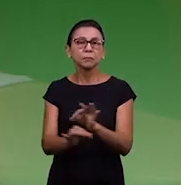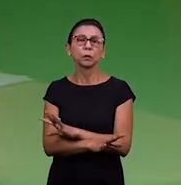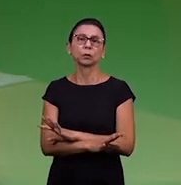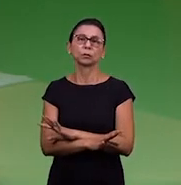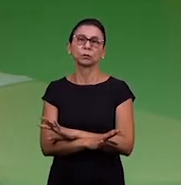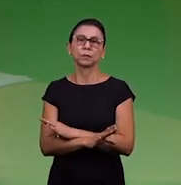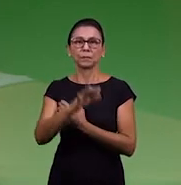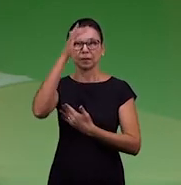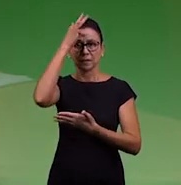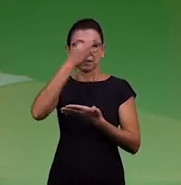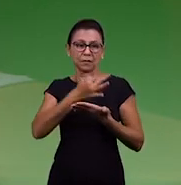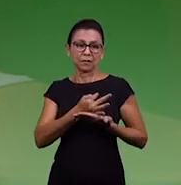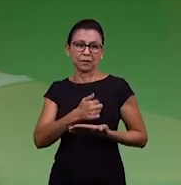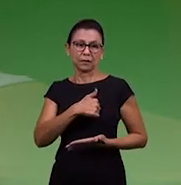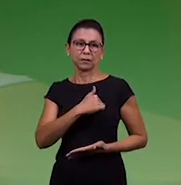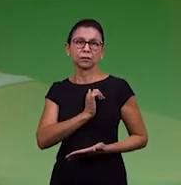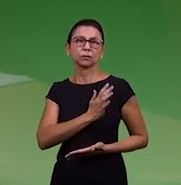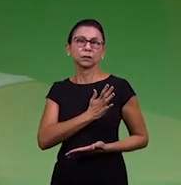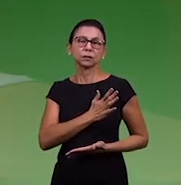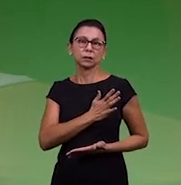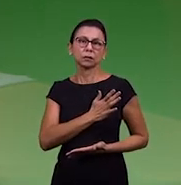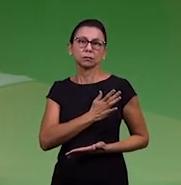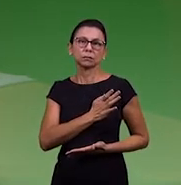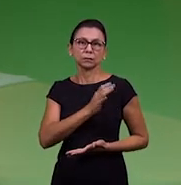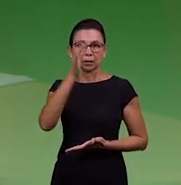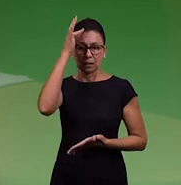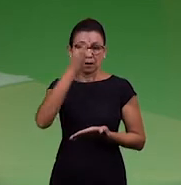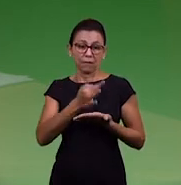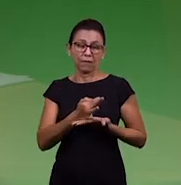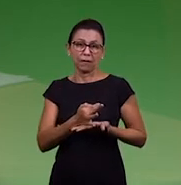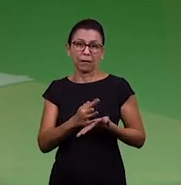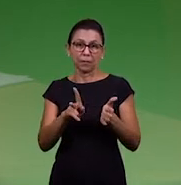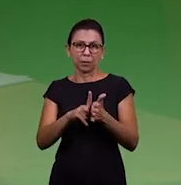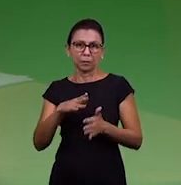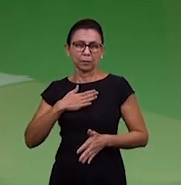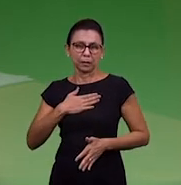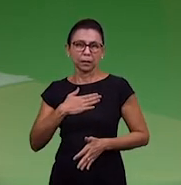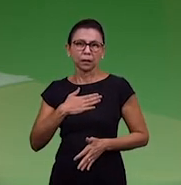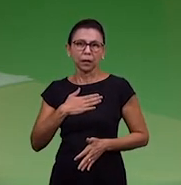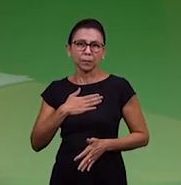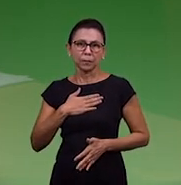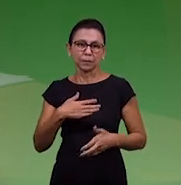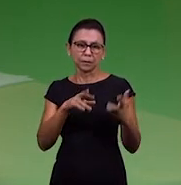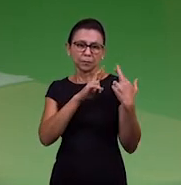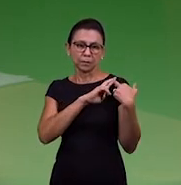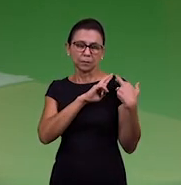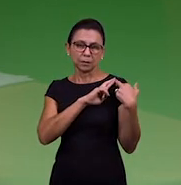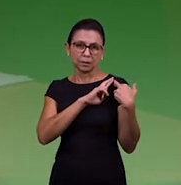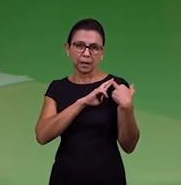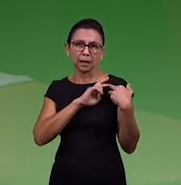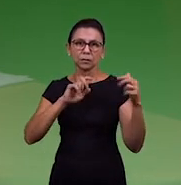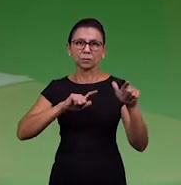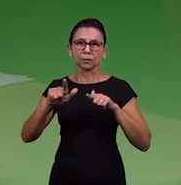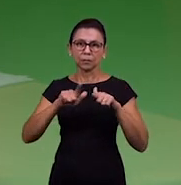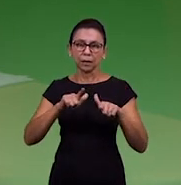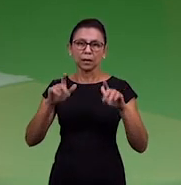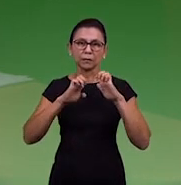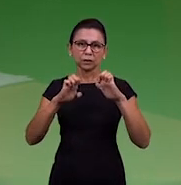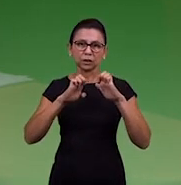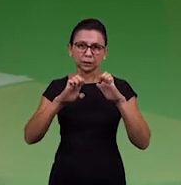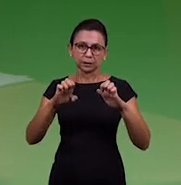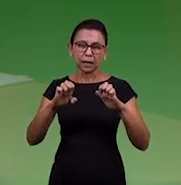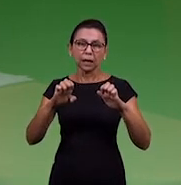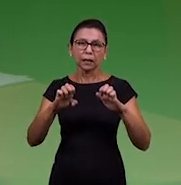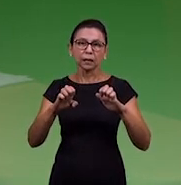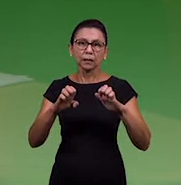carreira, guardei a fé. Eu tenho que guardar a fé não é minha, eu tenho que ficar com ela. A carreira acabou, mas a fé não, a fé continua, porque a fé veio da eternidade.